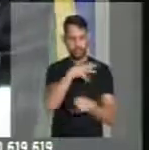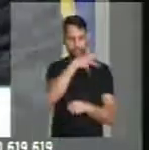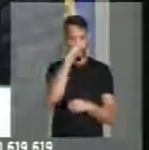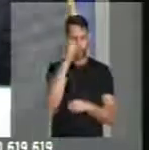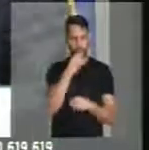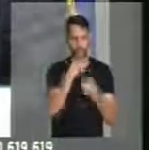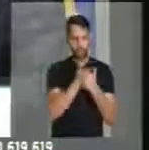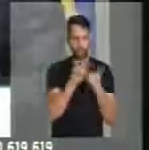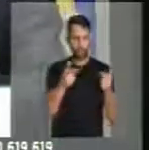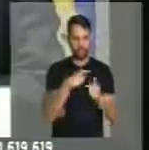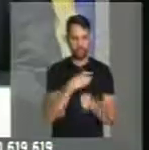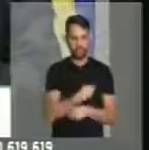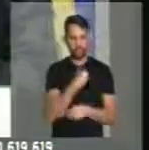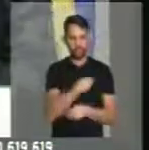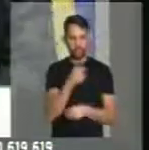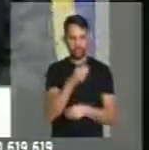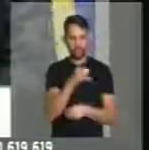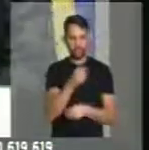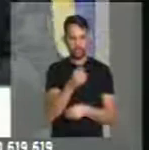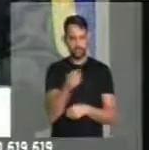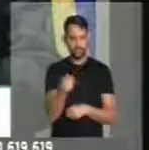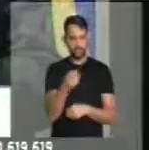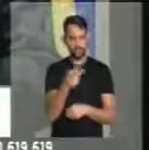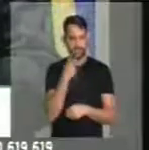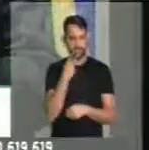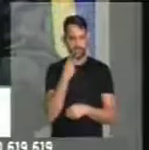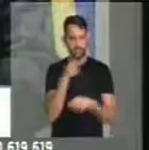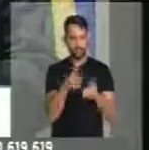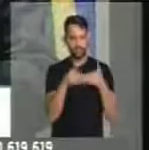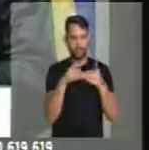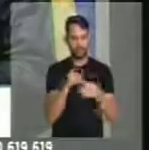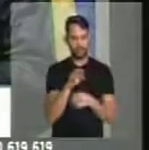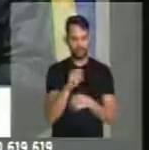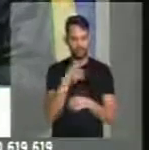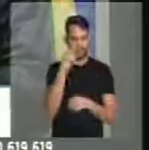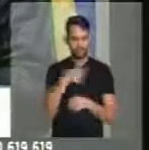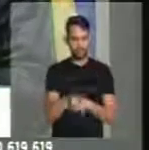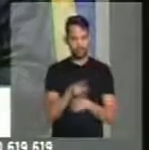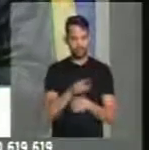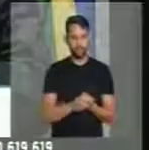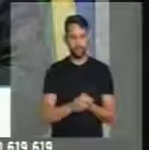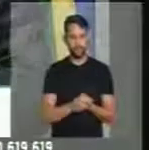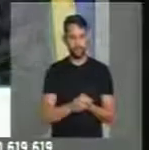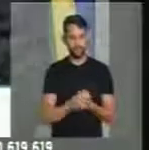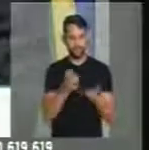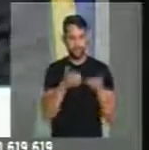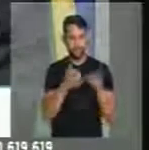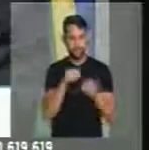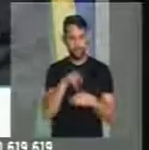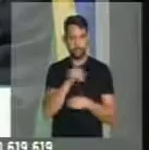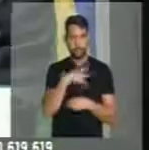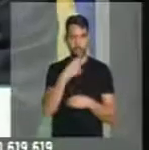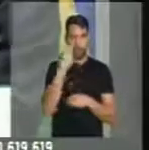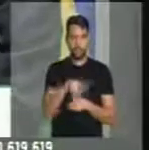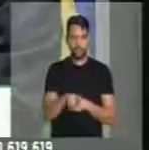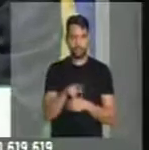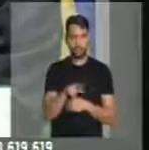muito sucesso na década 60. Quem pede grapete, repete. Quem quer Michel,